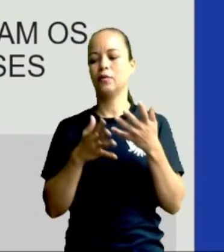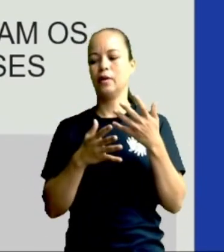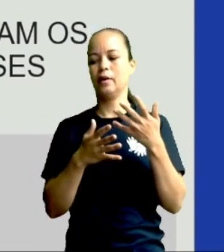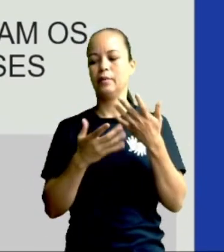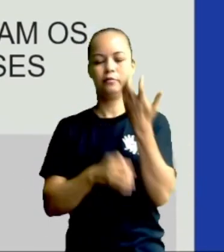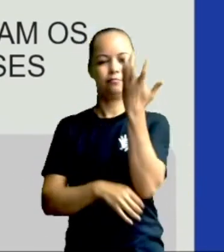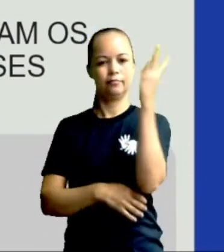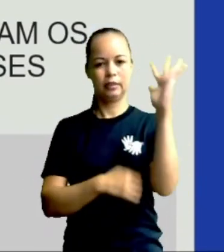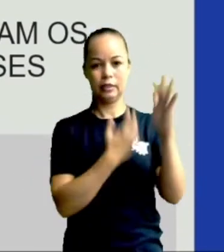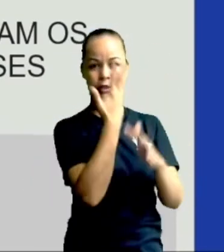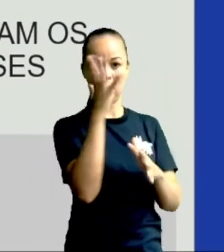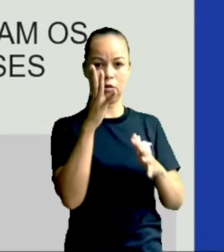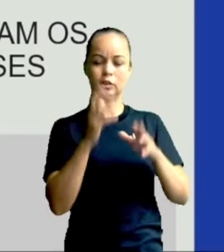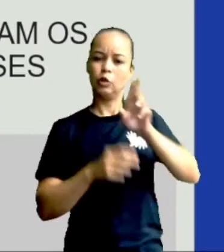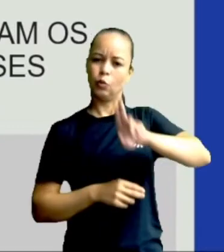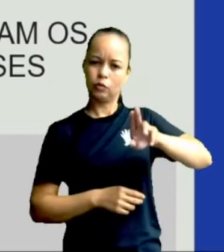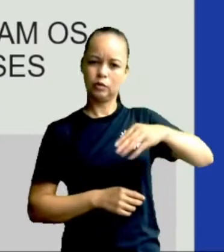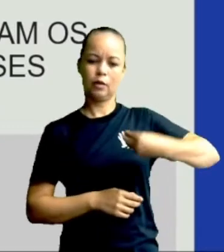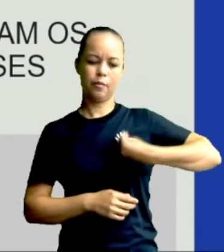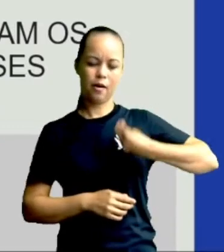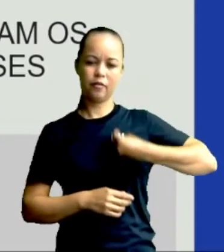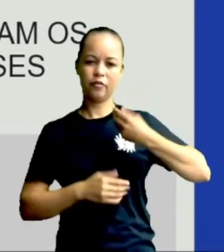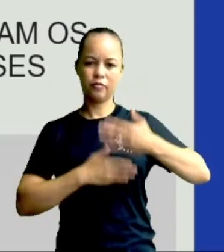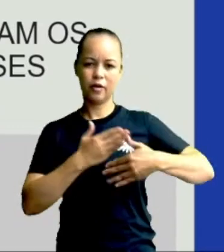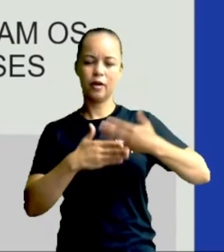para sobreviver, como por exemplo a